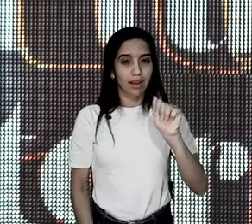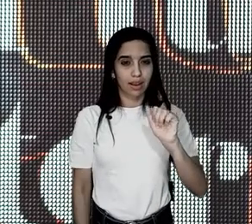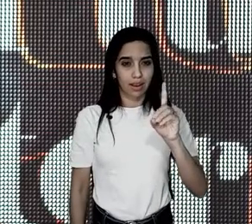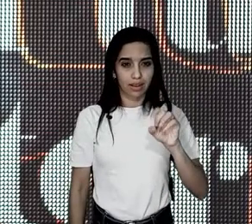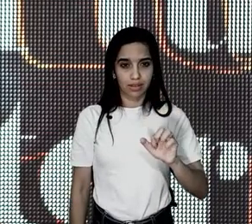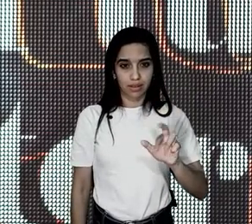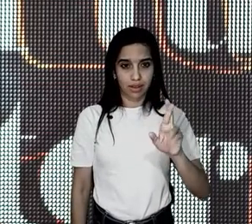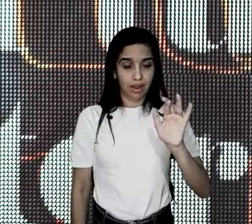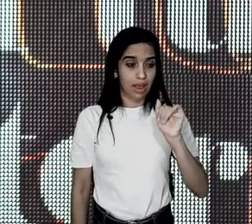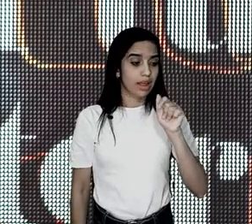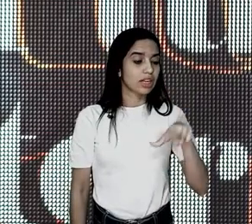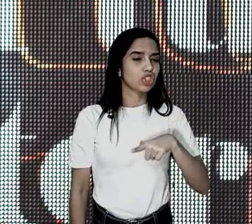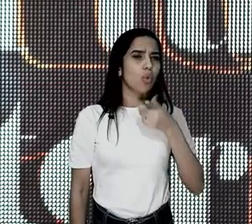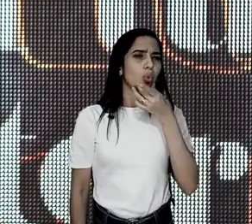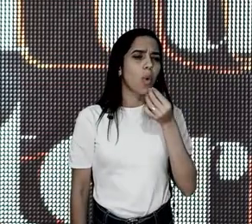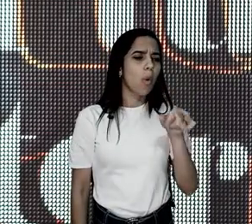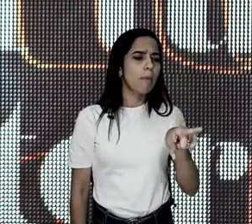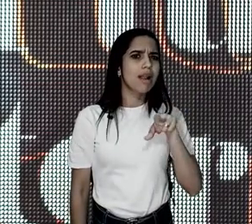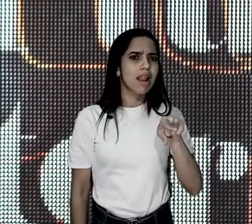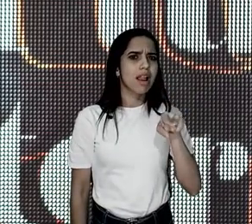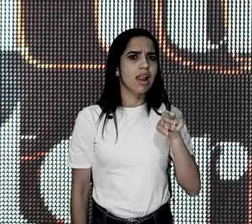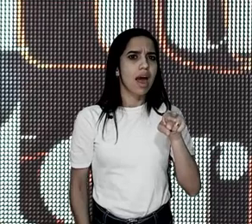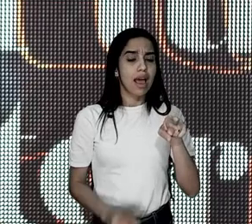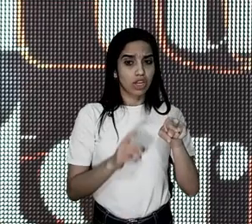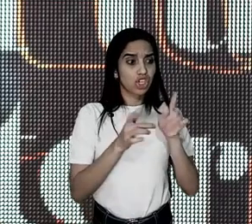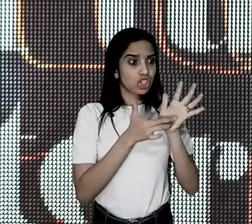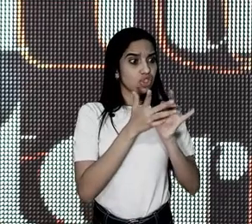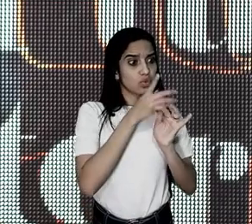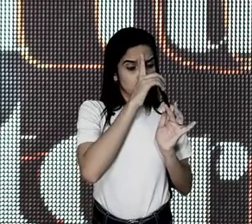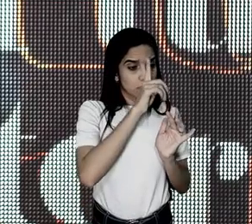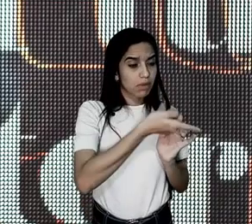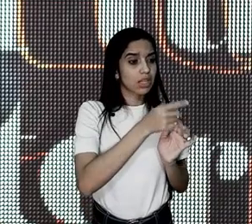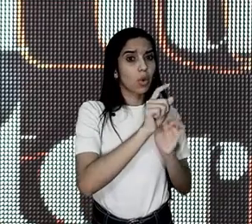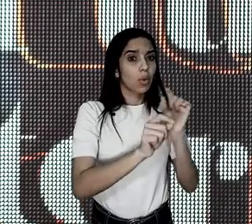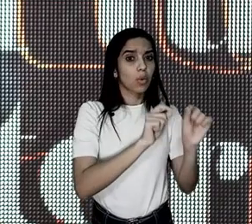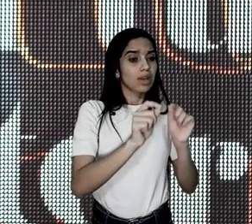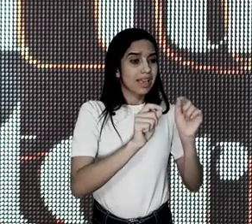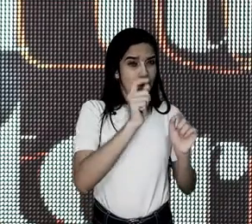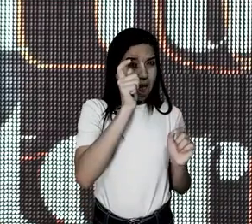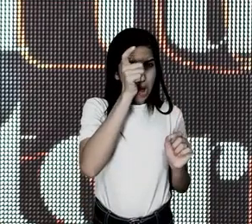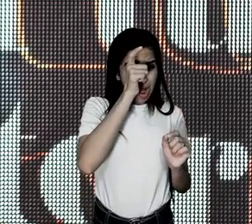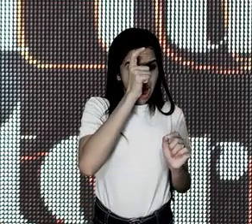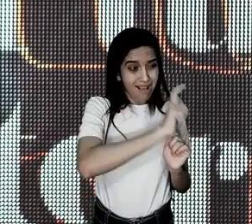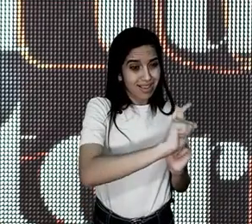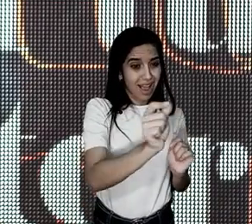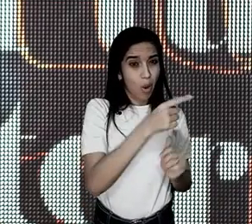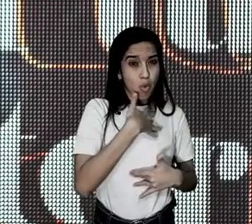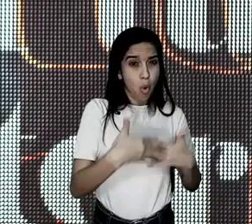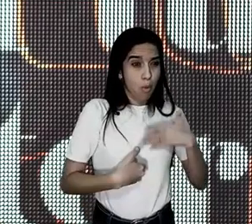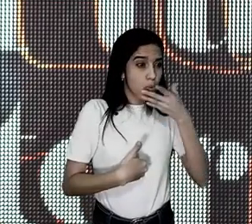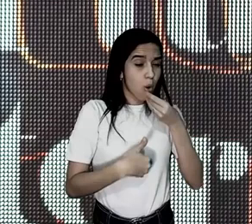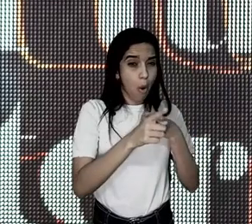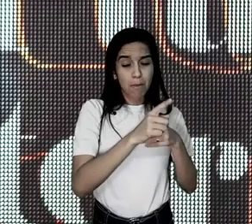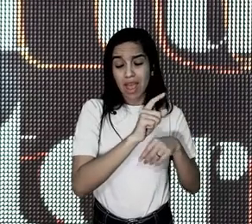havia libertado um rapaz, o gadareno. E a Bíblia nos conta que toda uma manada de porcos foi perdida, foi jogada